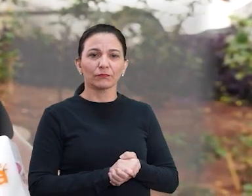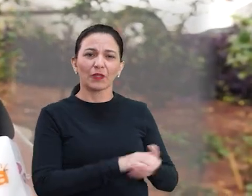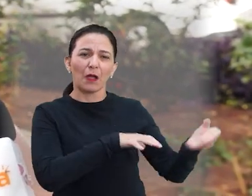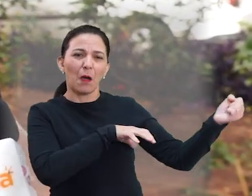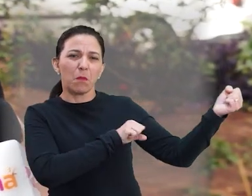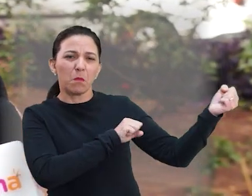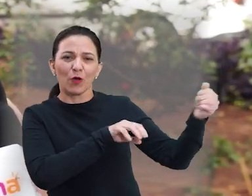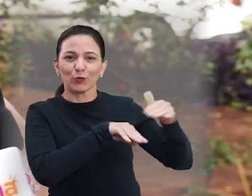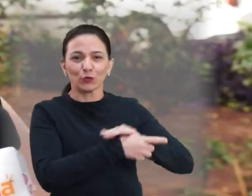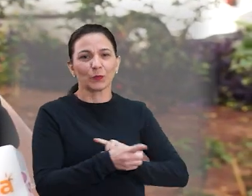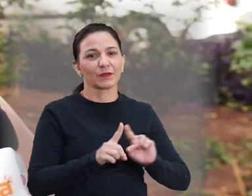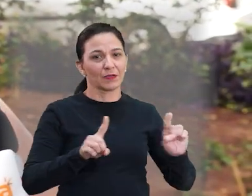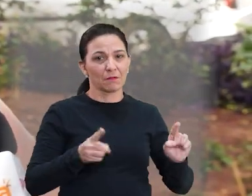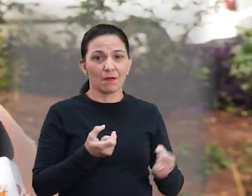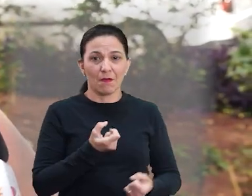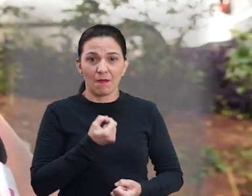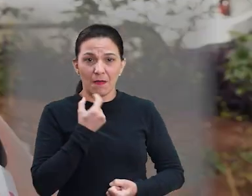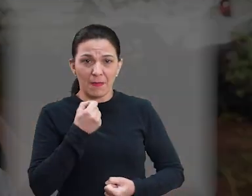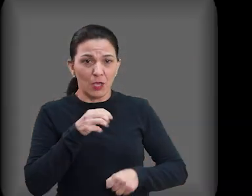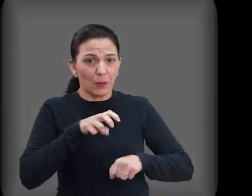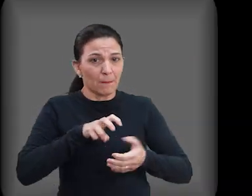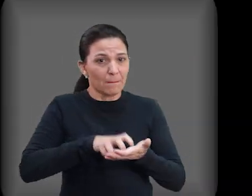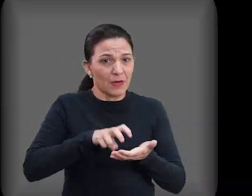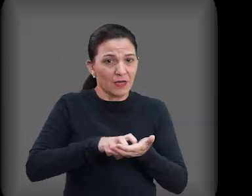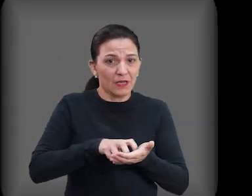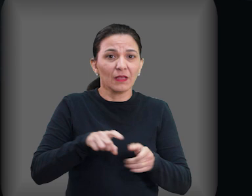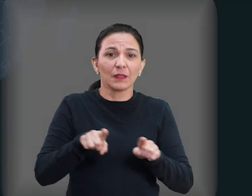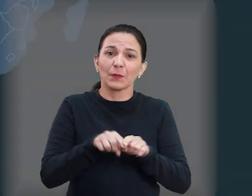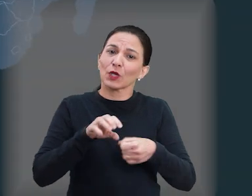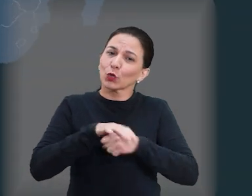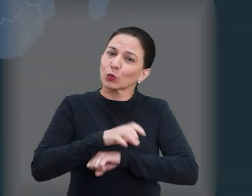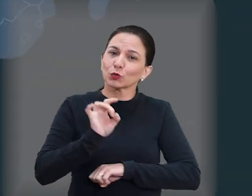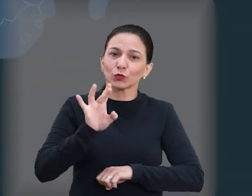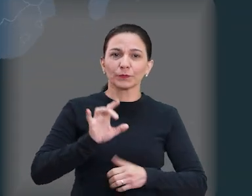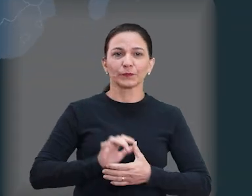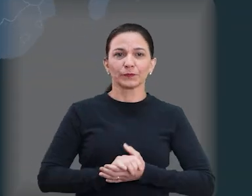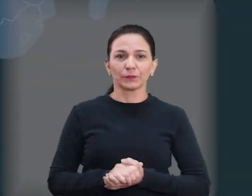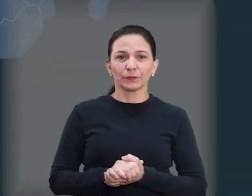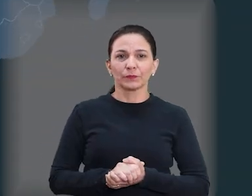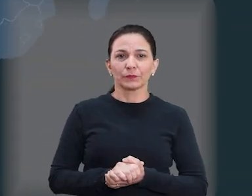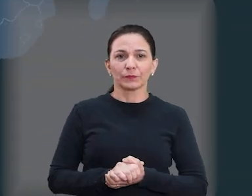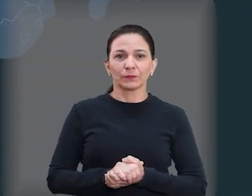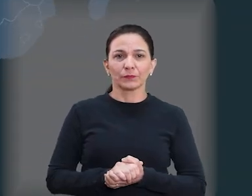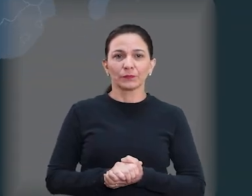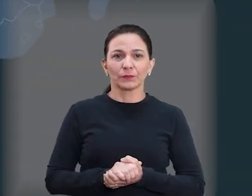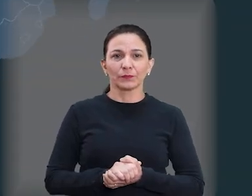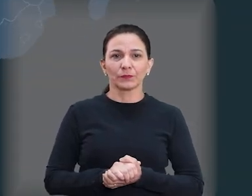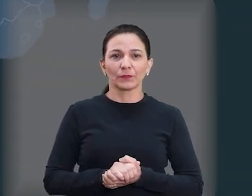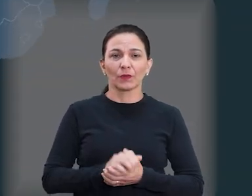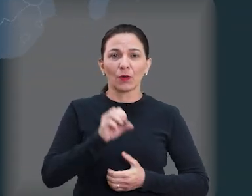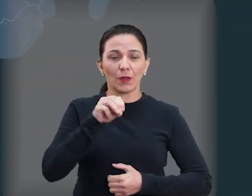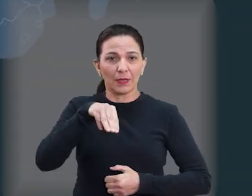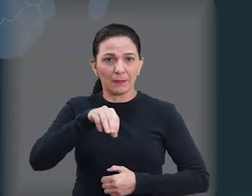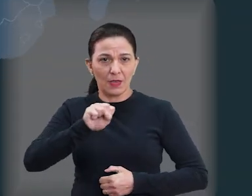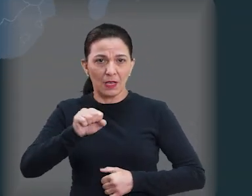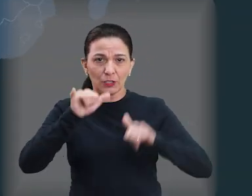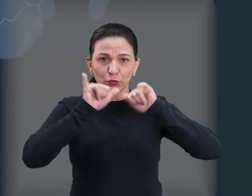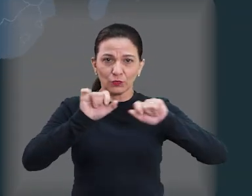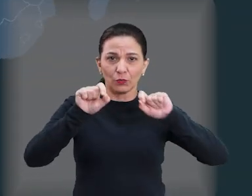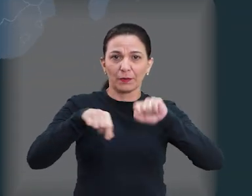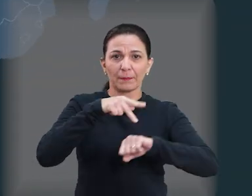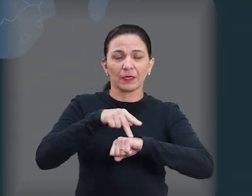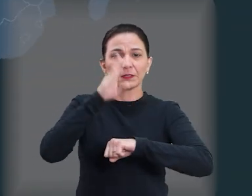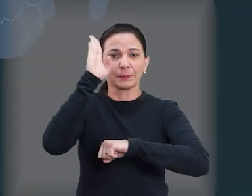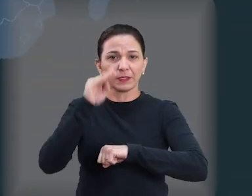não só tomo remédio de manhã e à noite se no Brasil a hipertensão arterial afeta